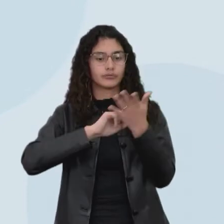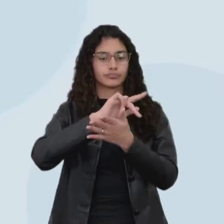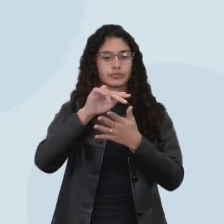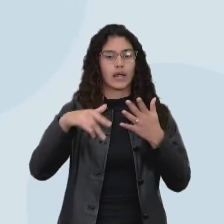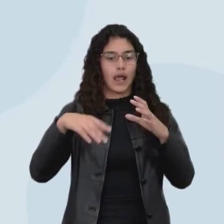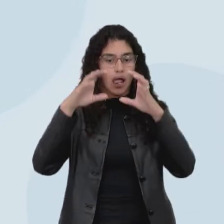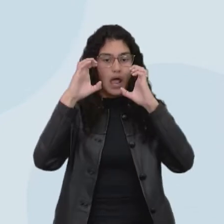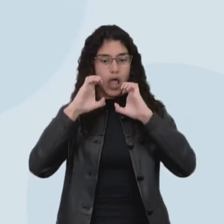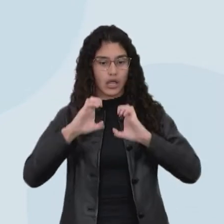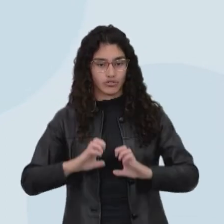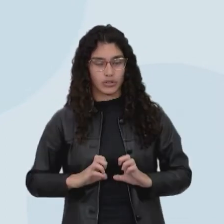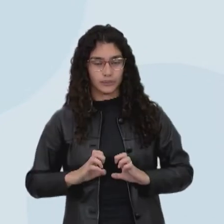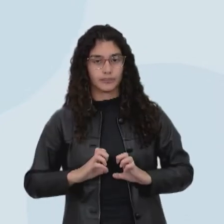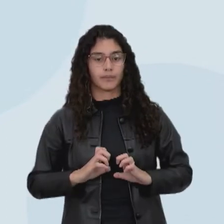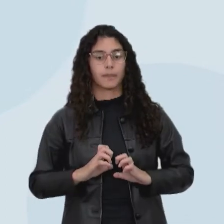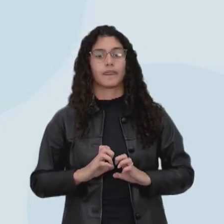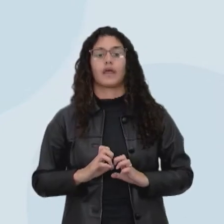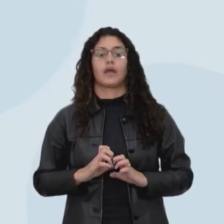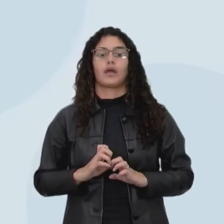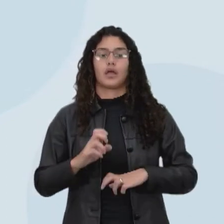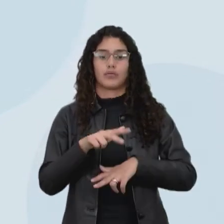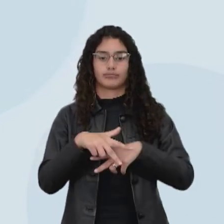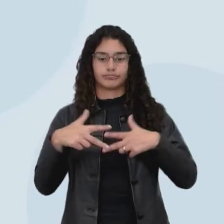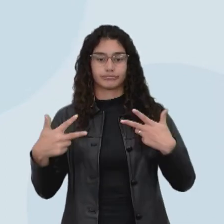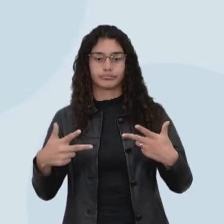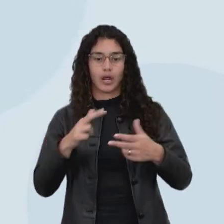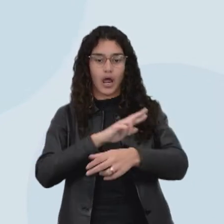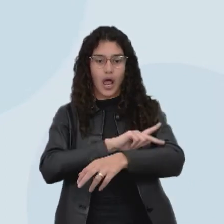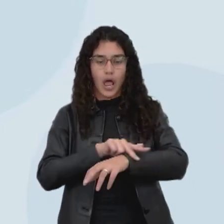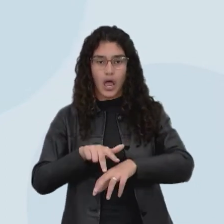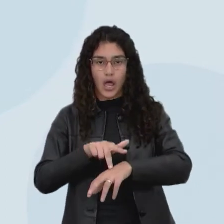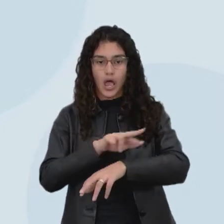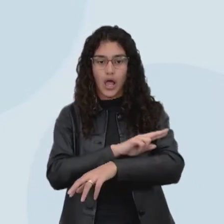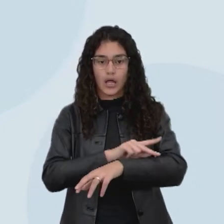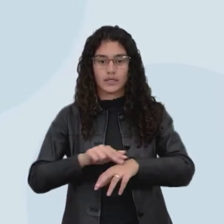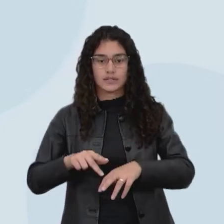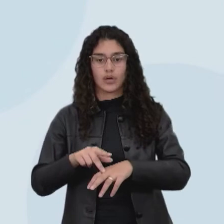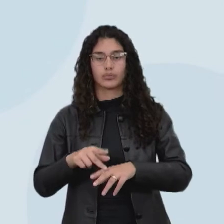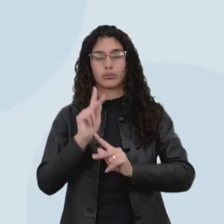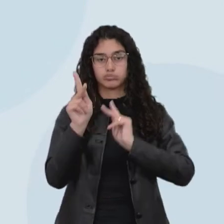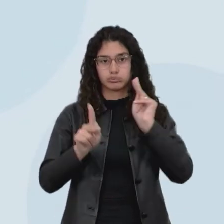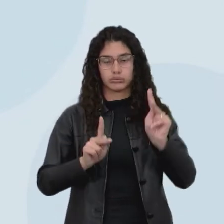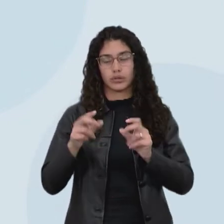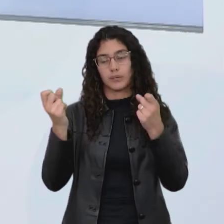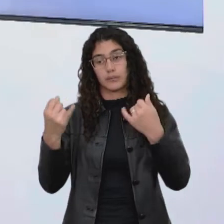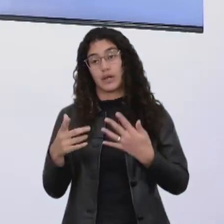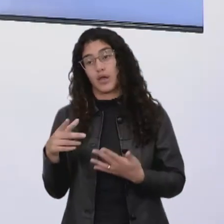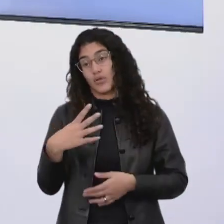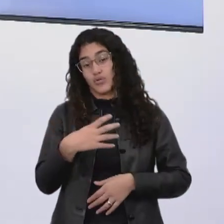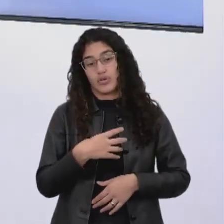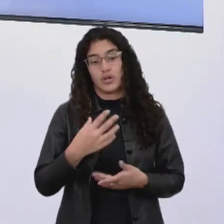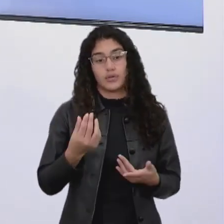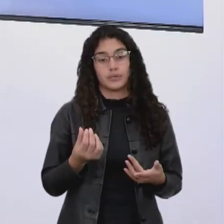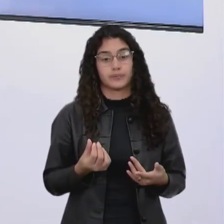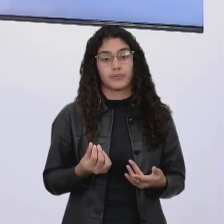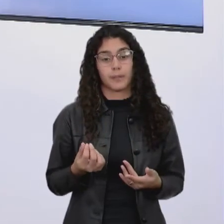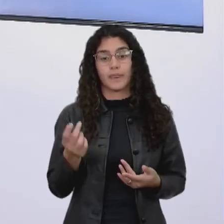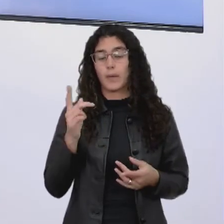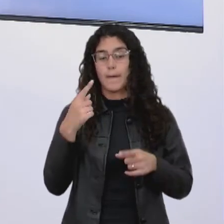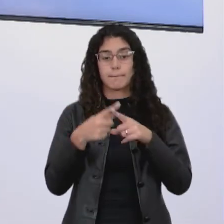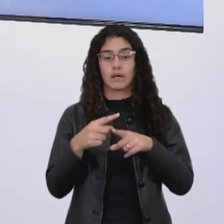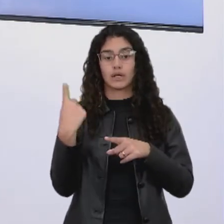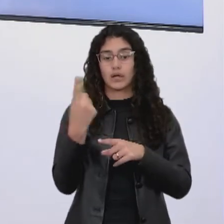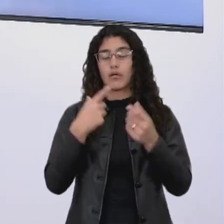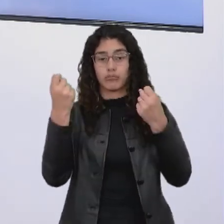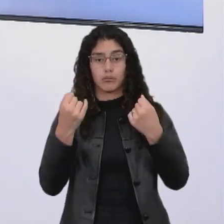diversidade étnica e racial da população. Quando a gente fala isso, é meio que naquele sentido. Não é porque a gente